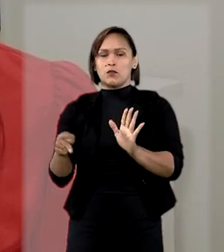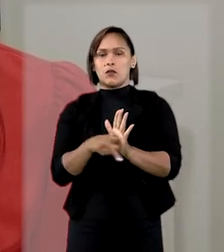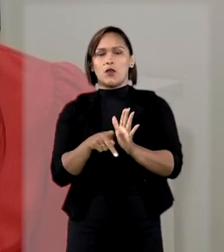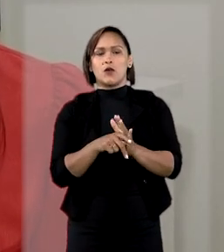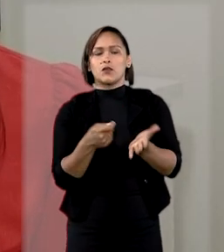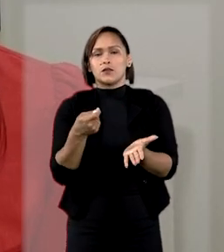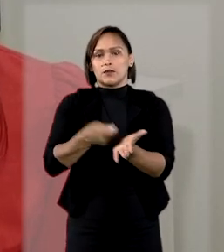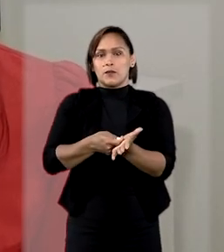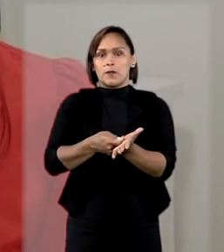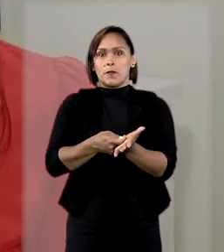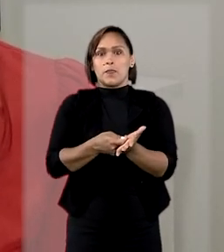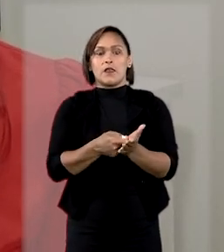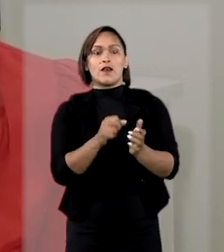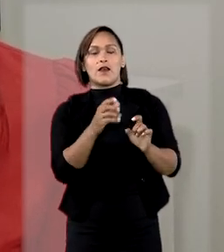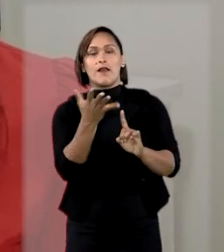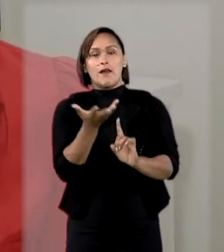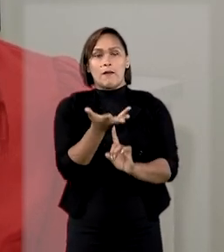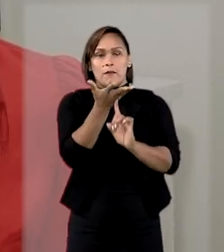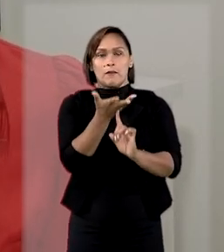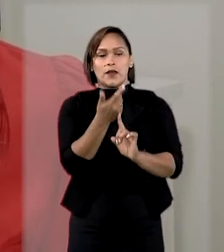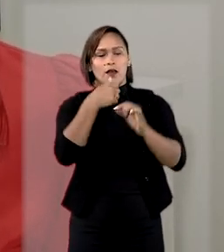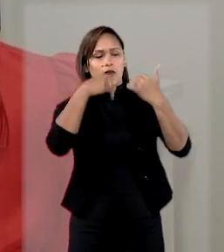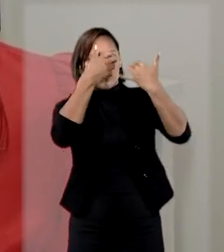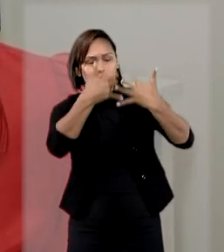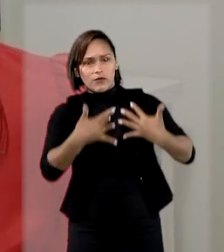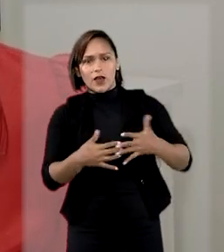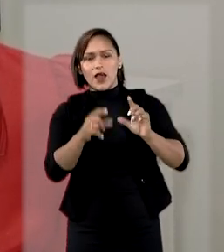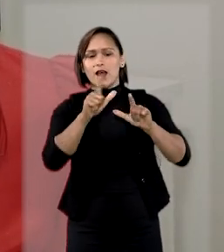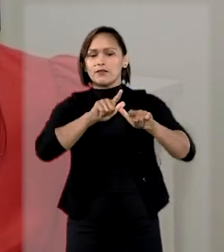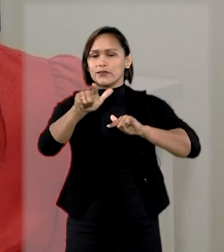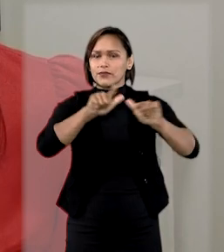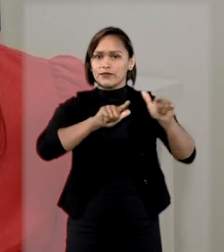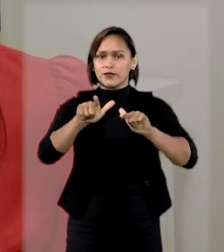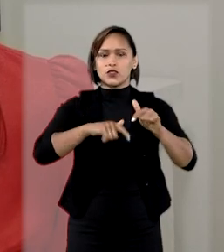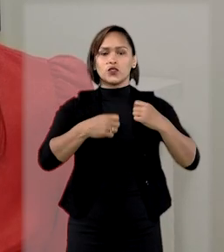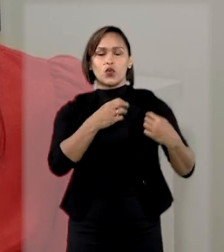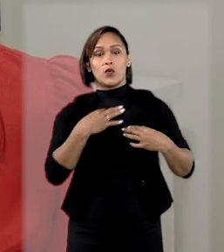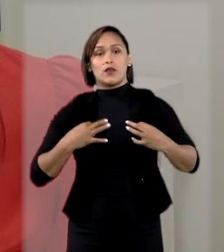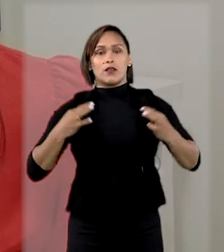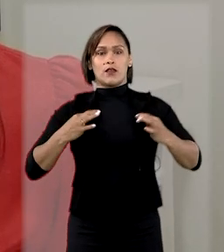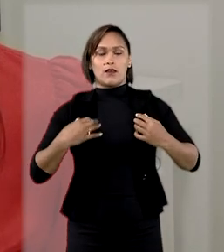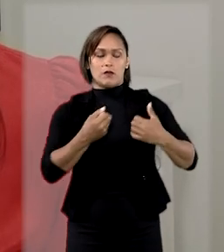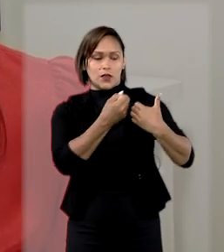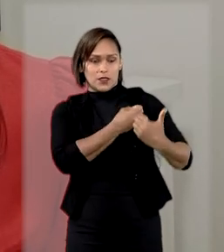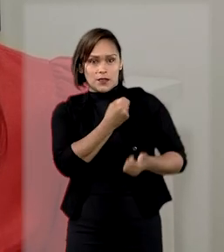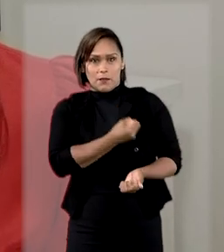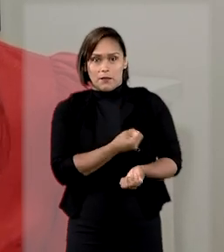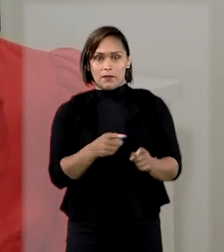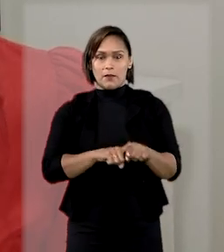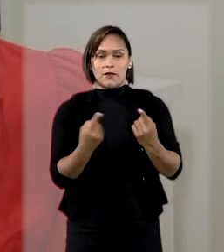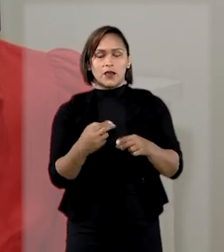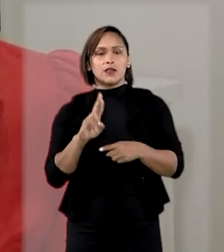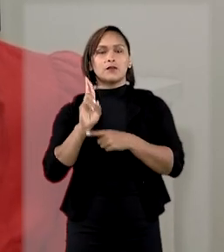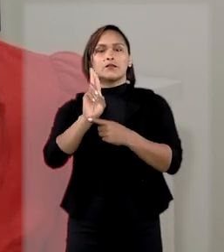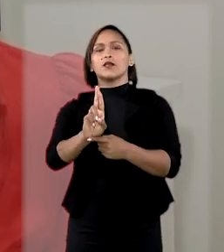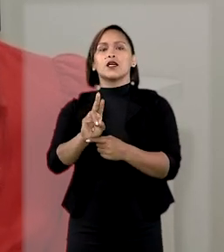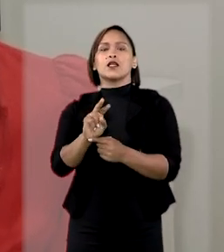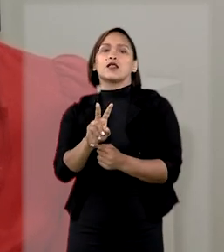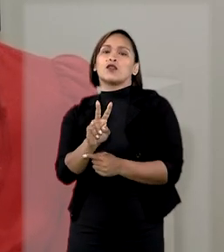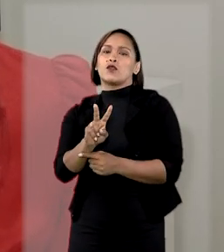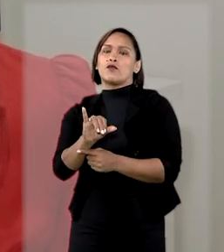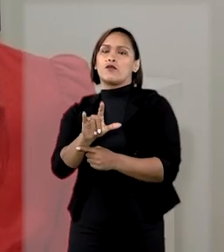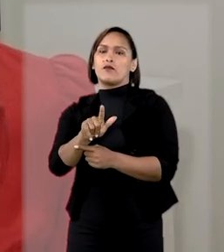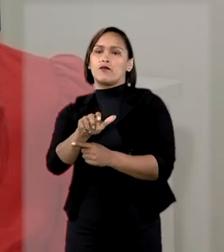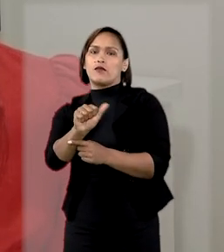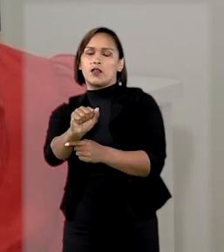intitulado Patrocínio. A peça ironiza a quantidade de anúncios de empresas estampadas na camisa do time. Mas para o relator